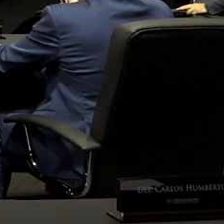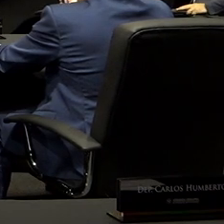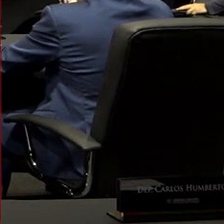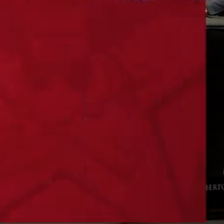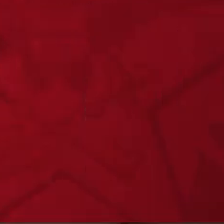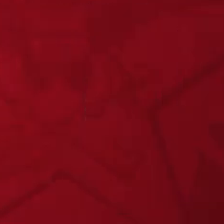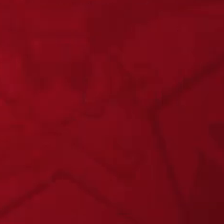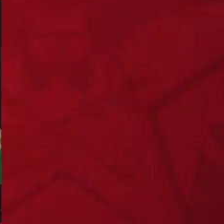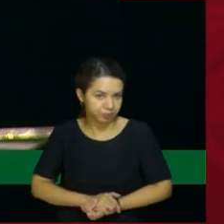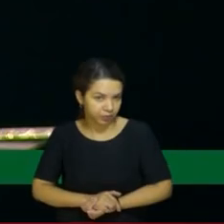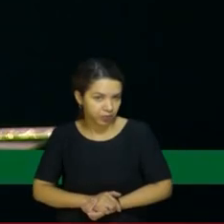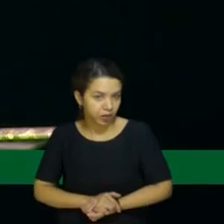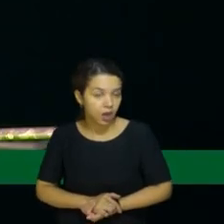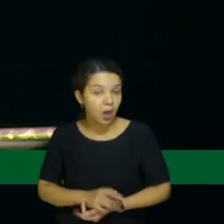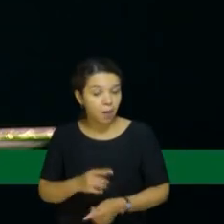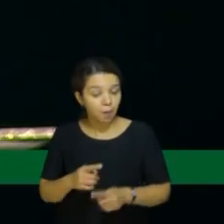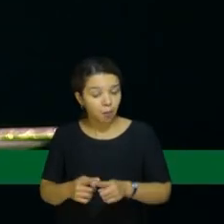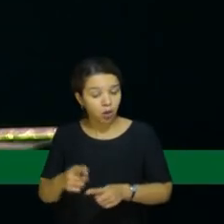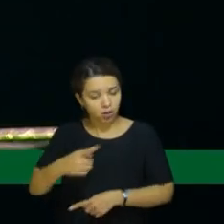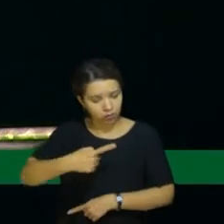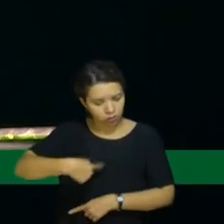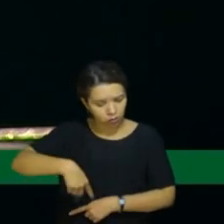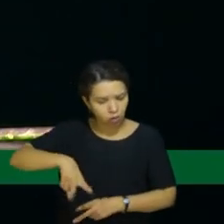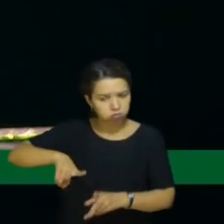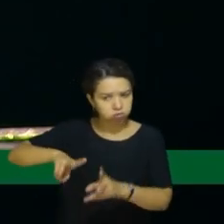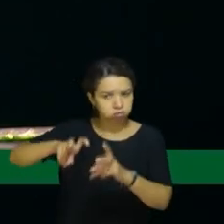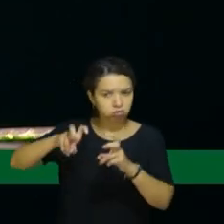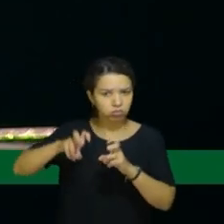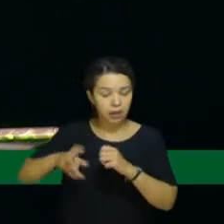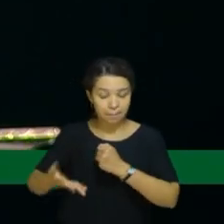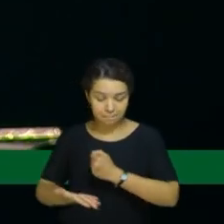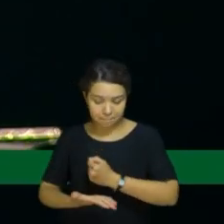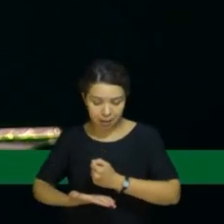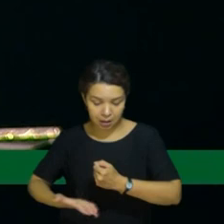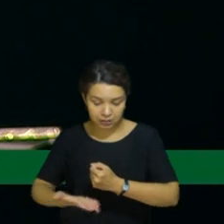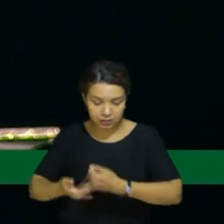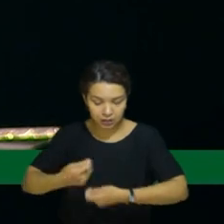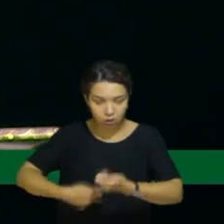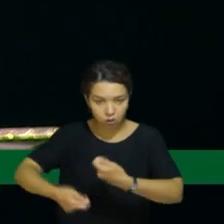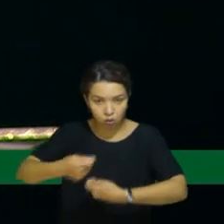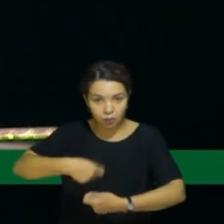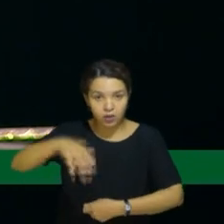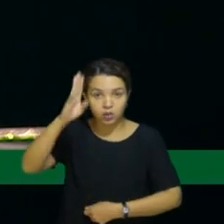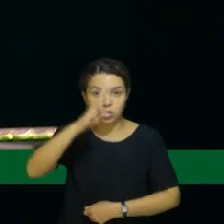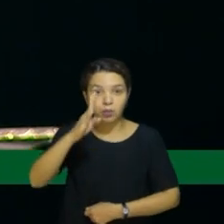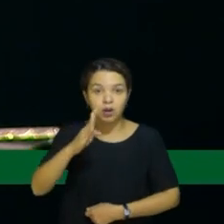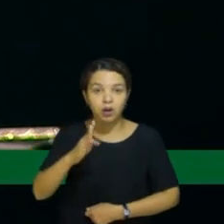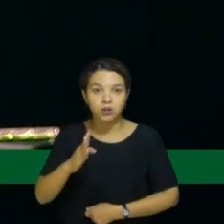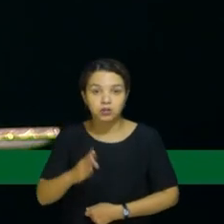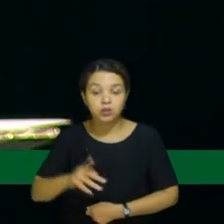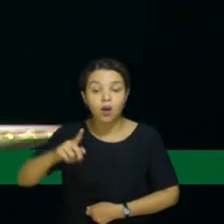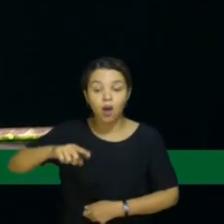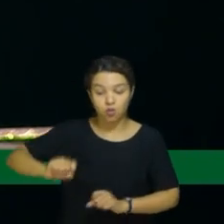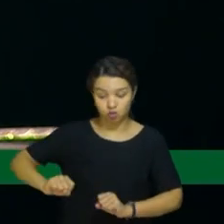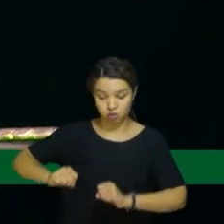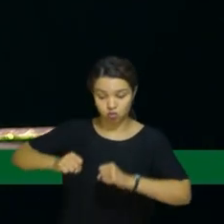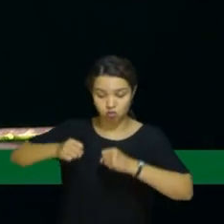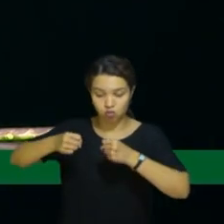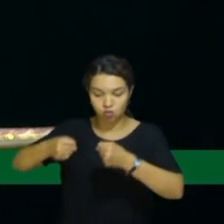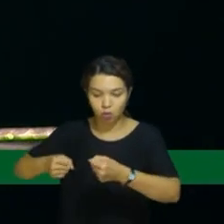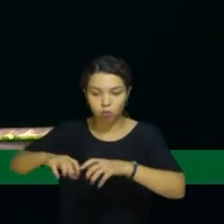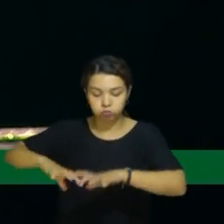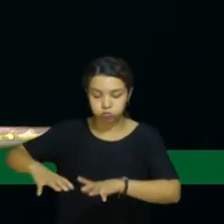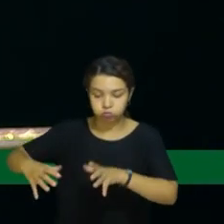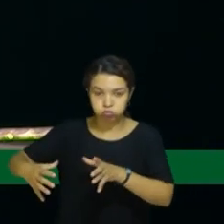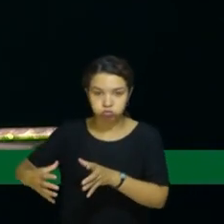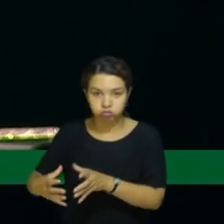organização. Nós reconhecemos que a base da economia nacional são o fruto de um esforço coletivo de